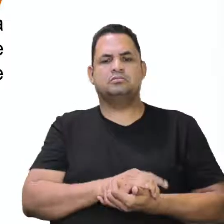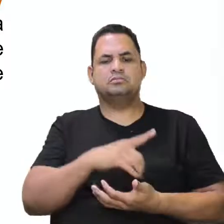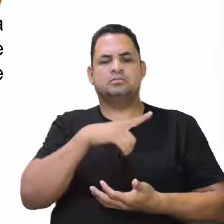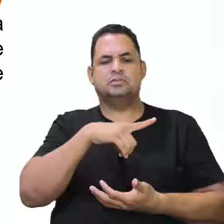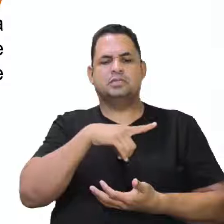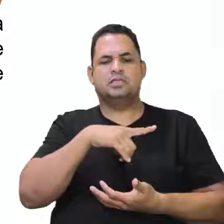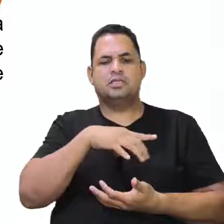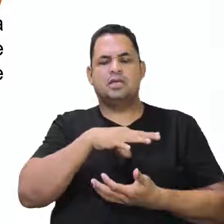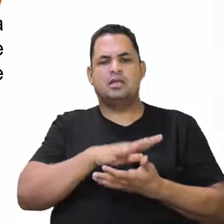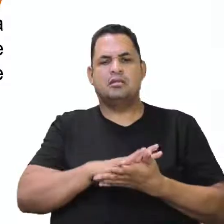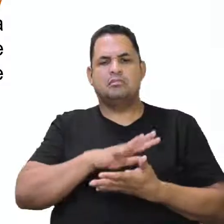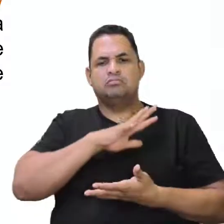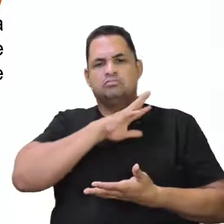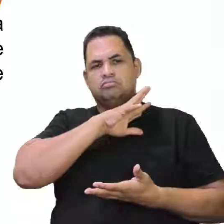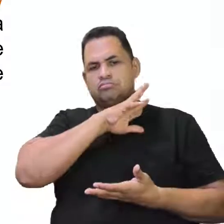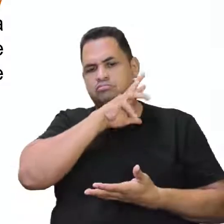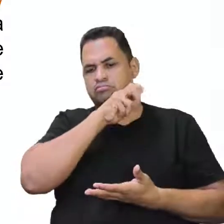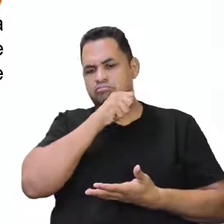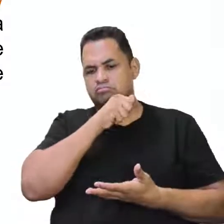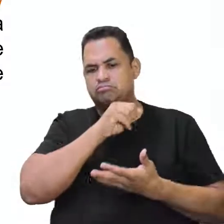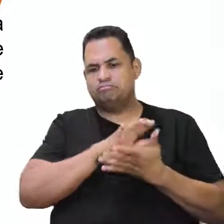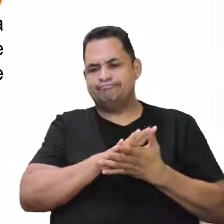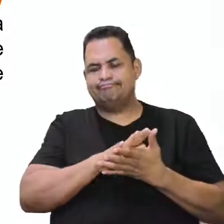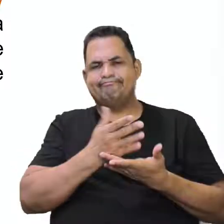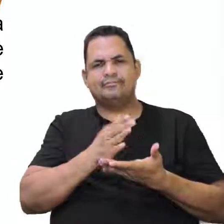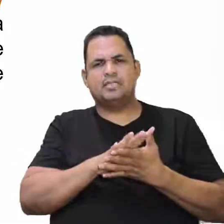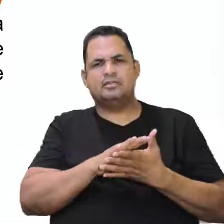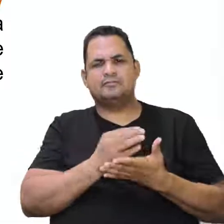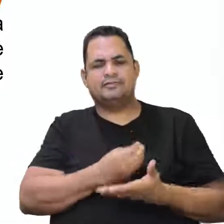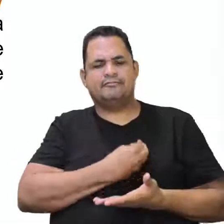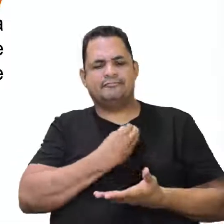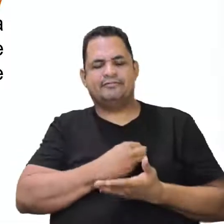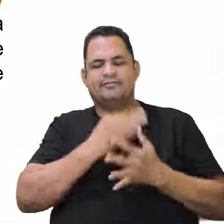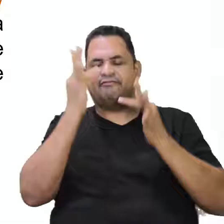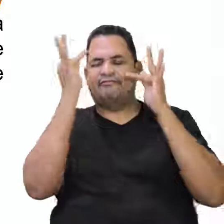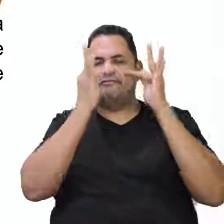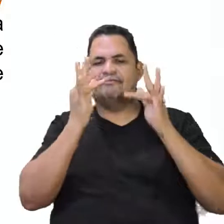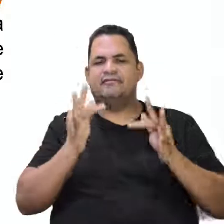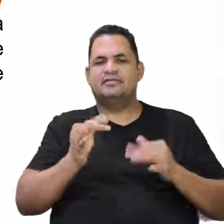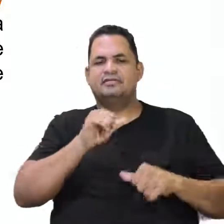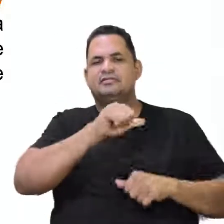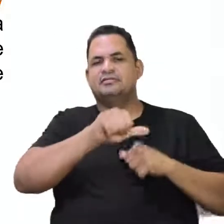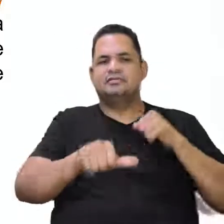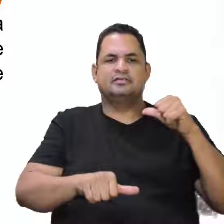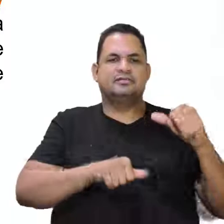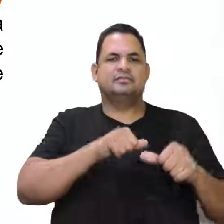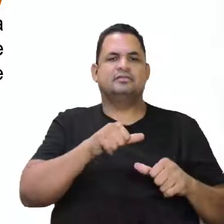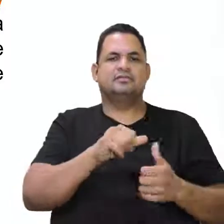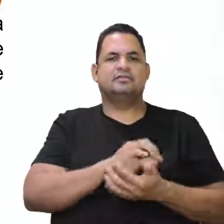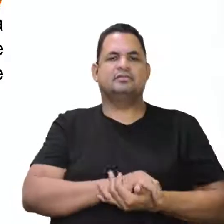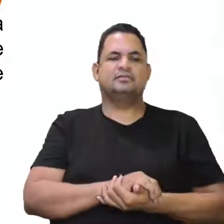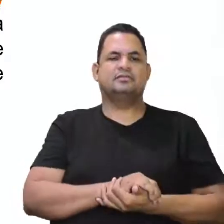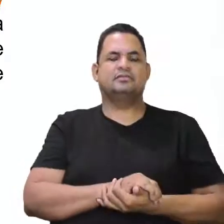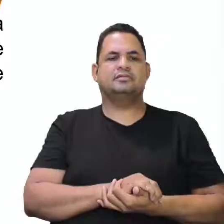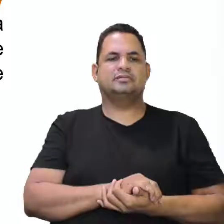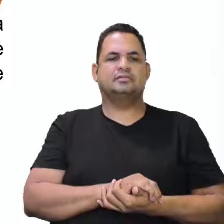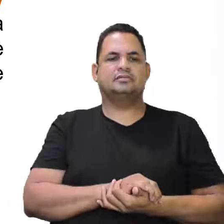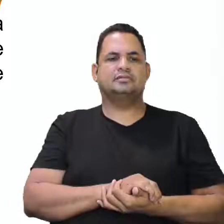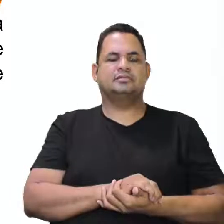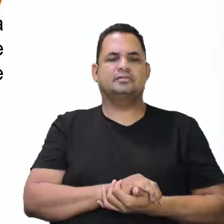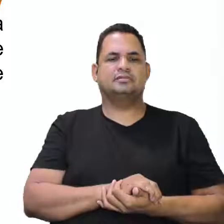um pet faz a nossa vida mais feliz. Life happier, vida mais